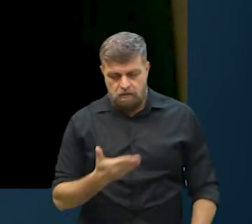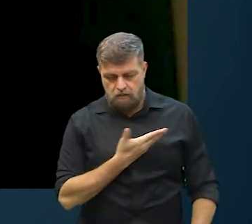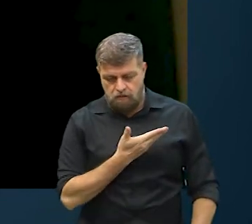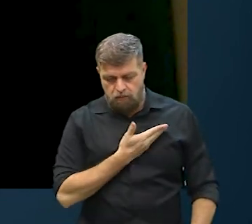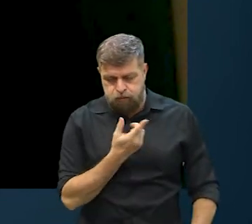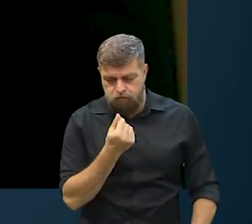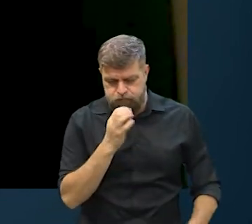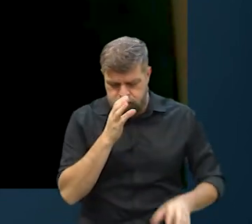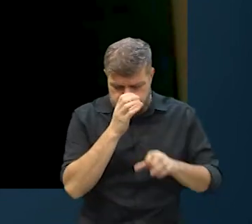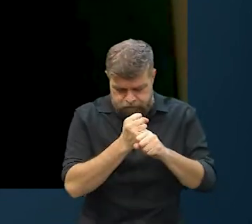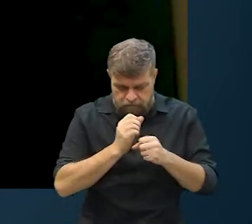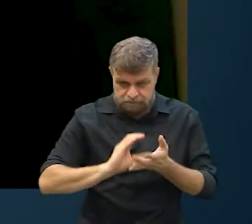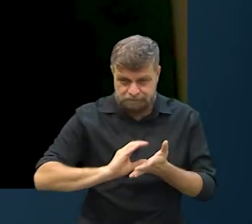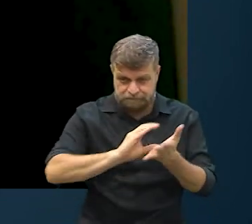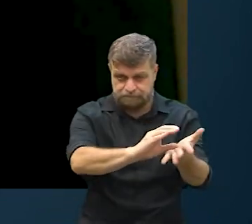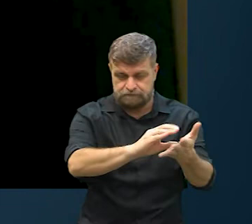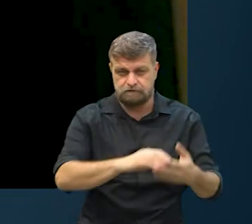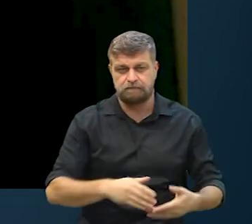Friends, né?